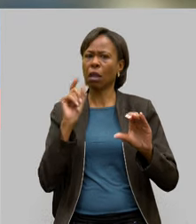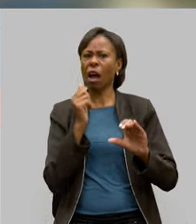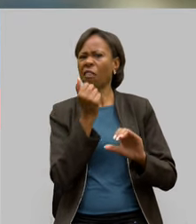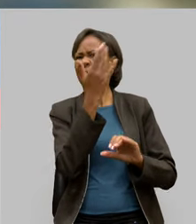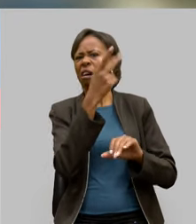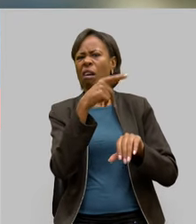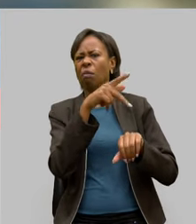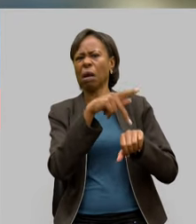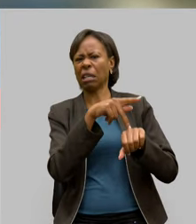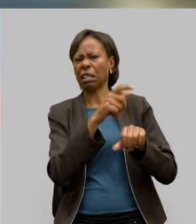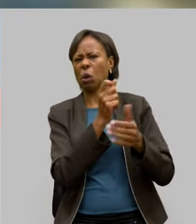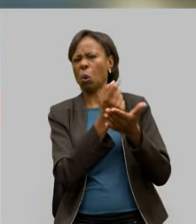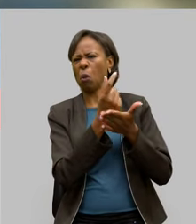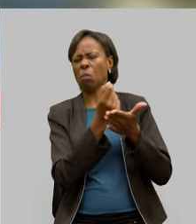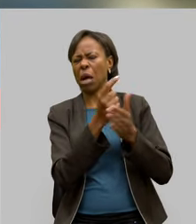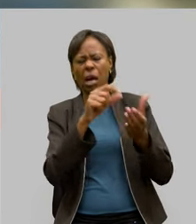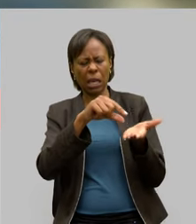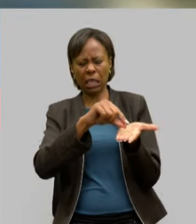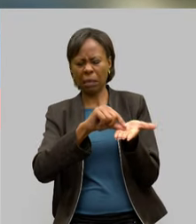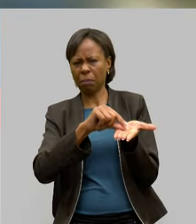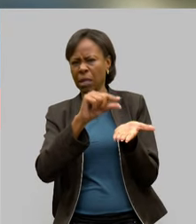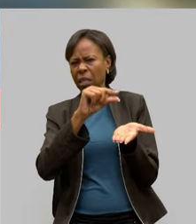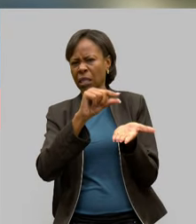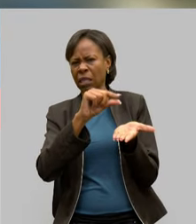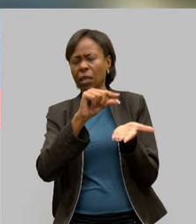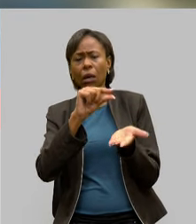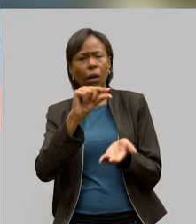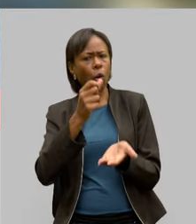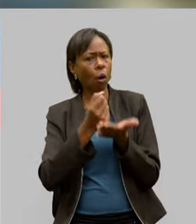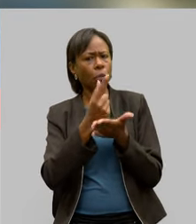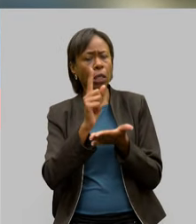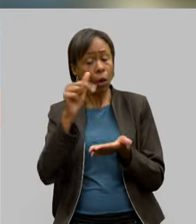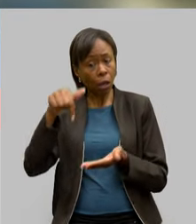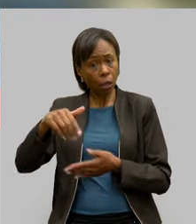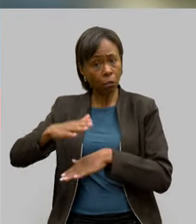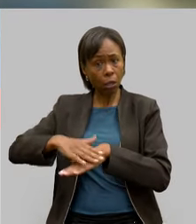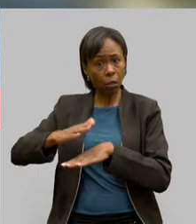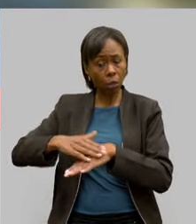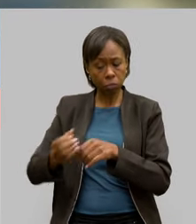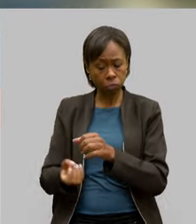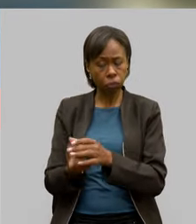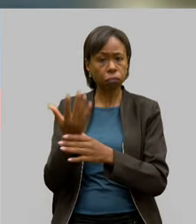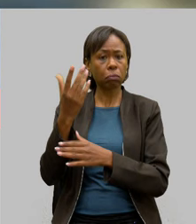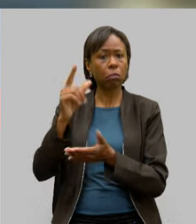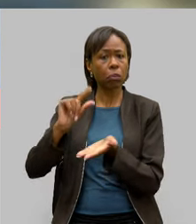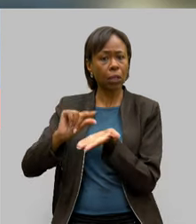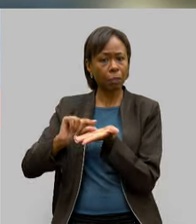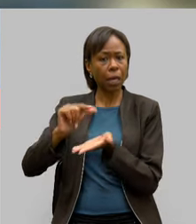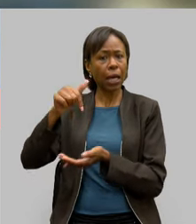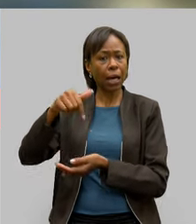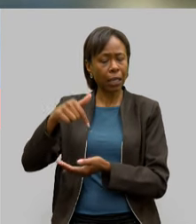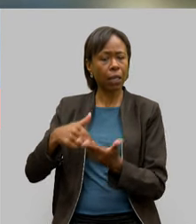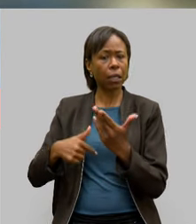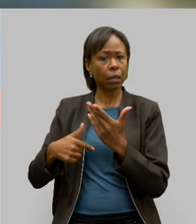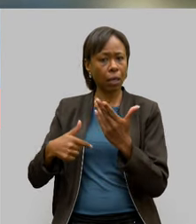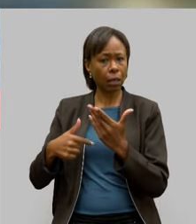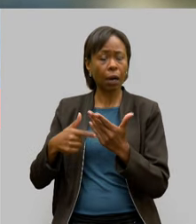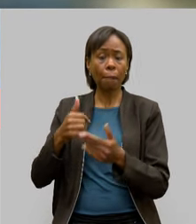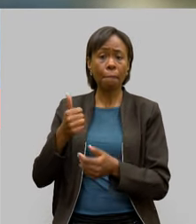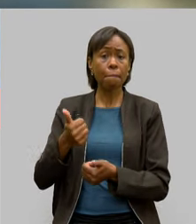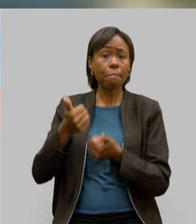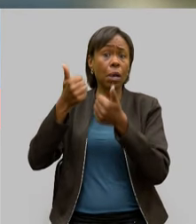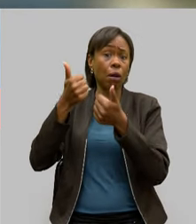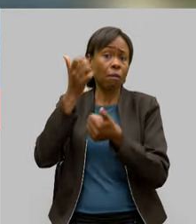momento nós vamos ter produção de sementes né de cannabis do Brasil para que isso também fique mais acessível para